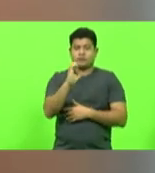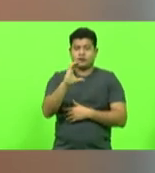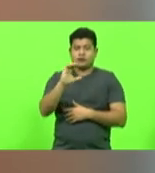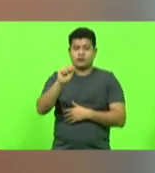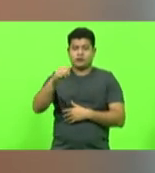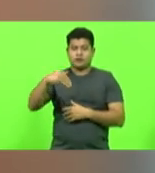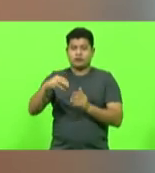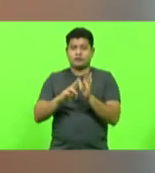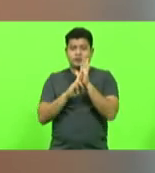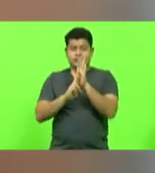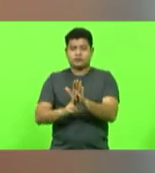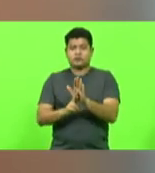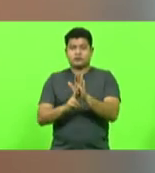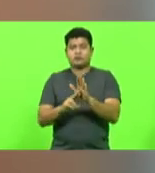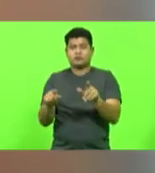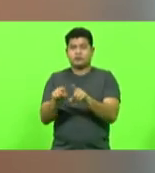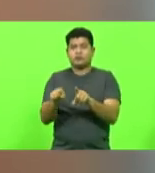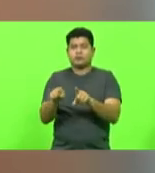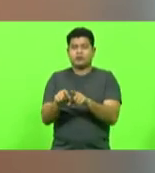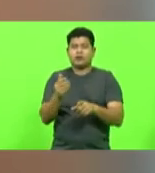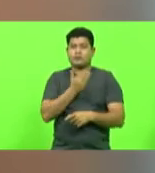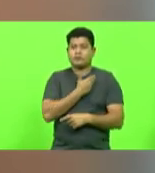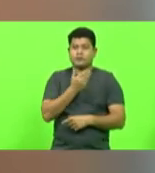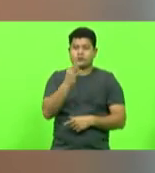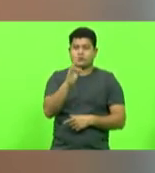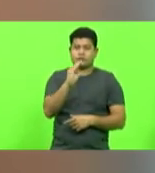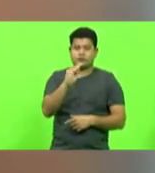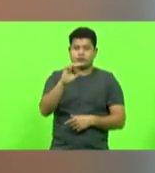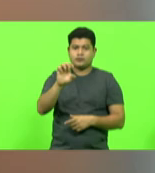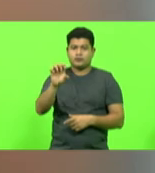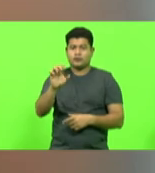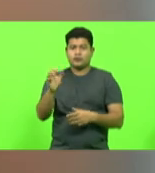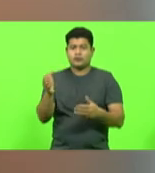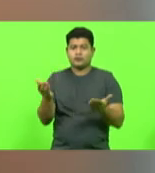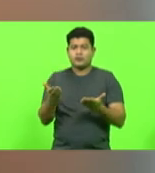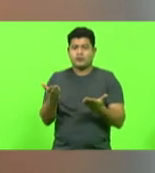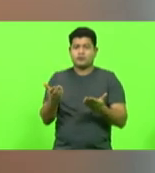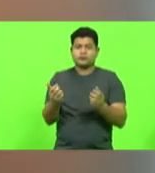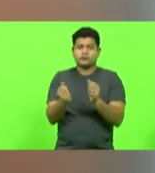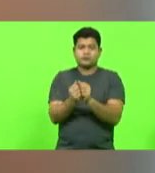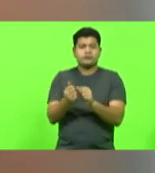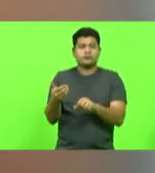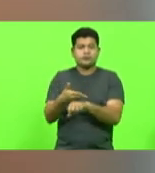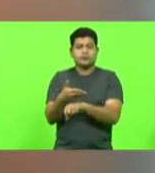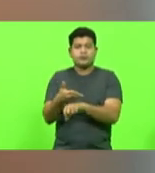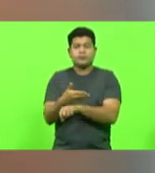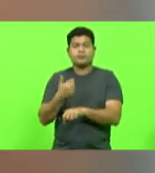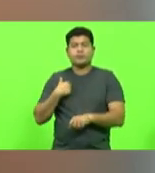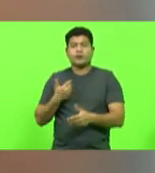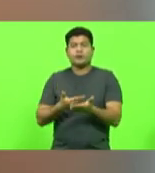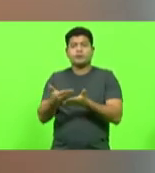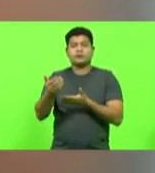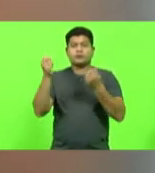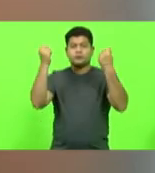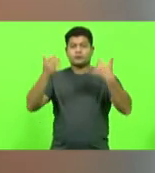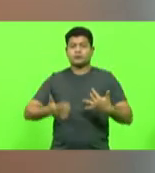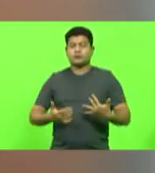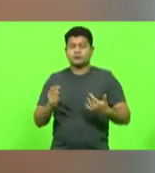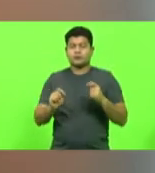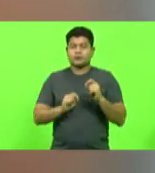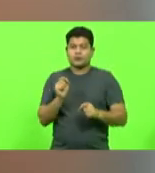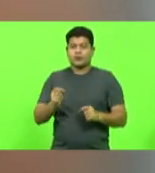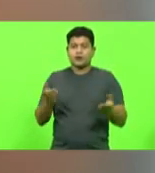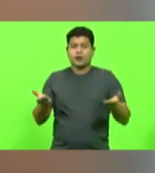meus colegas de TCE que também estão presentes. Queria começar colocando que esse momento é um